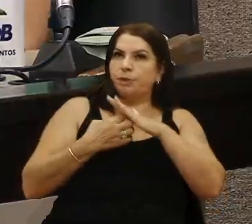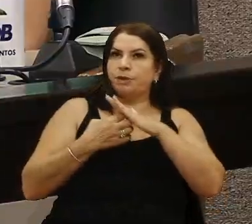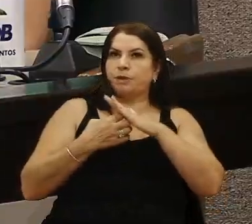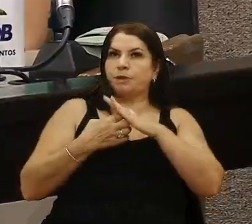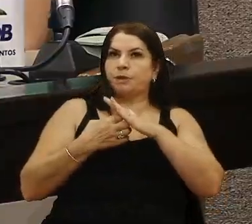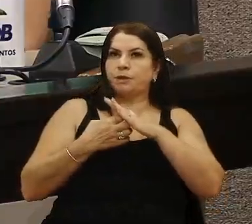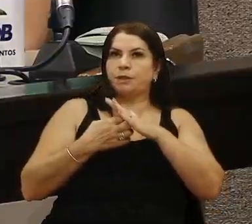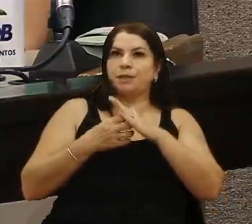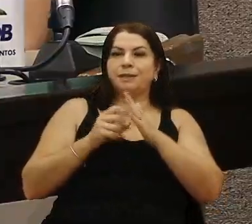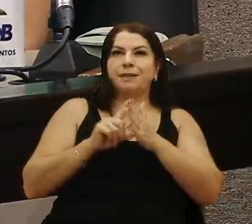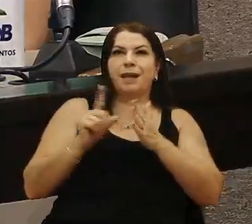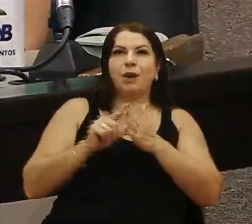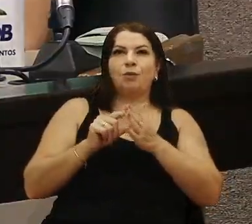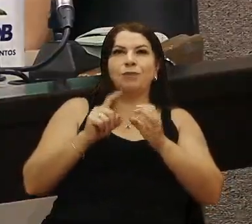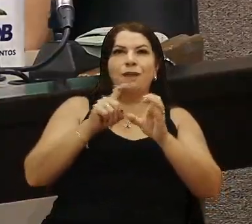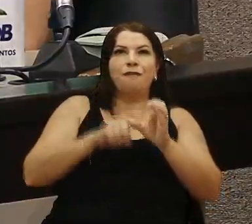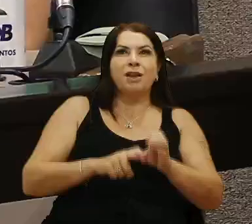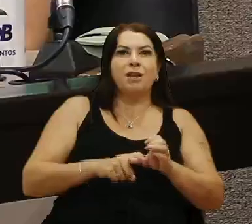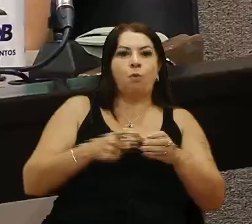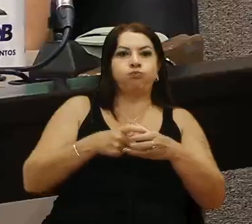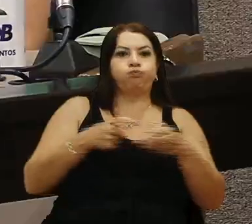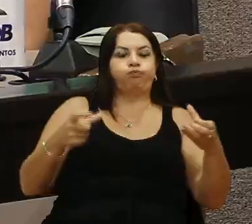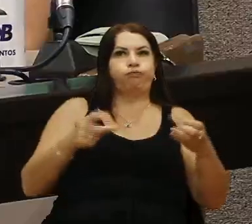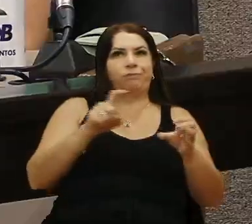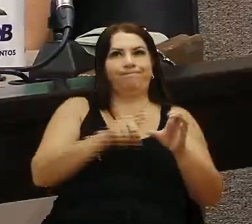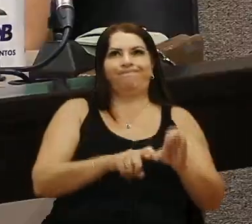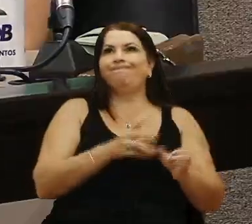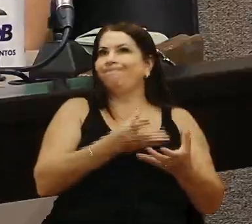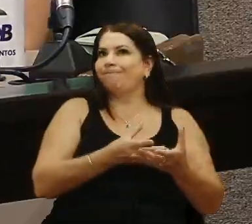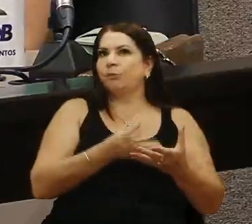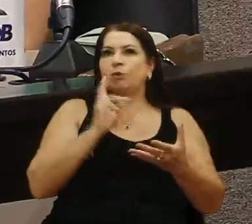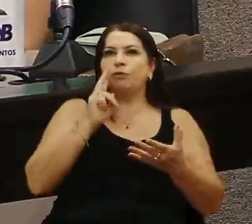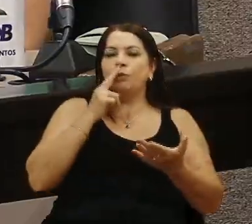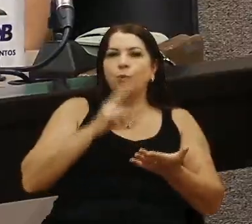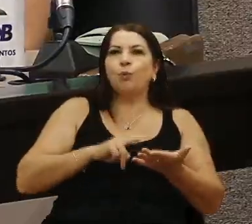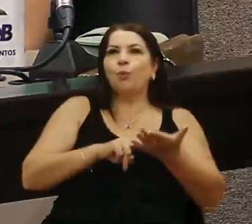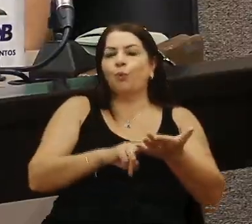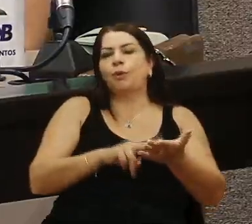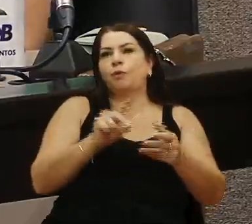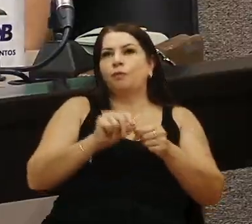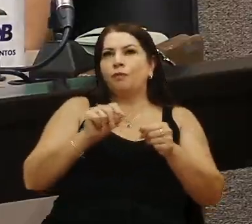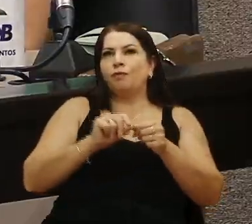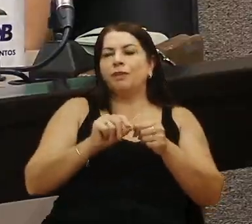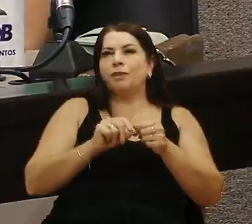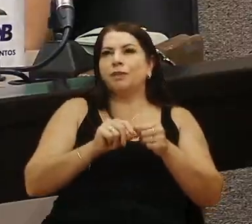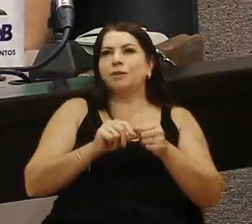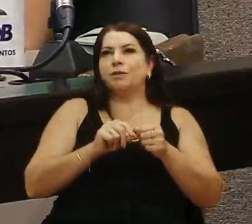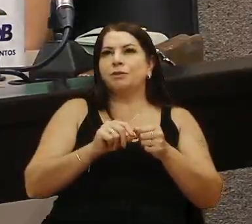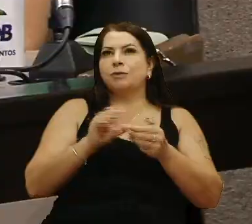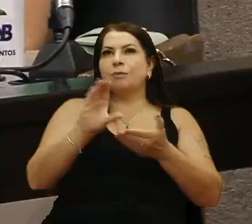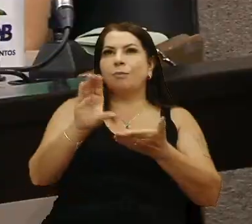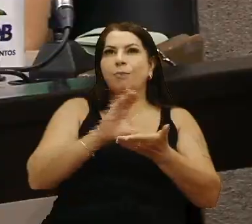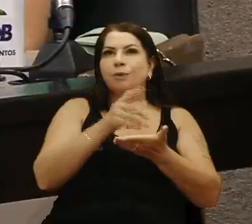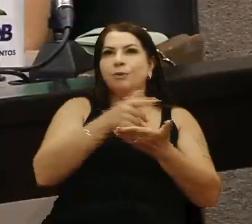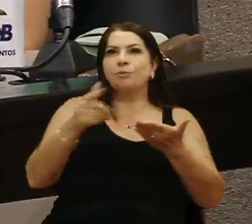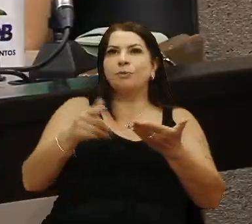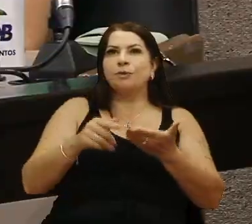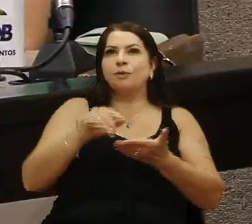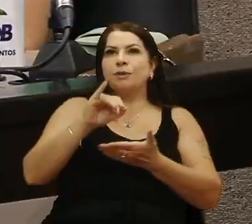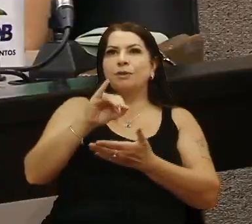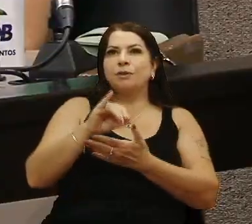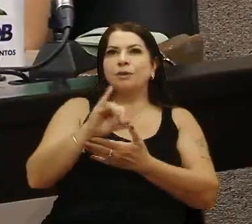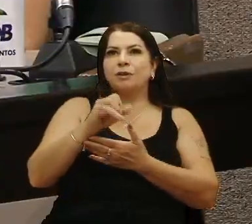com um rombo desta magnitude, mas a gente vê os Correios fazendo patrocínios para o Janja